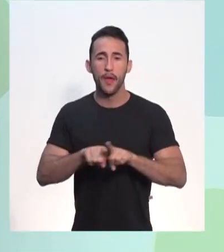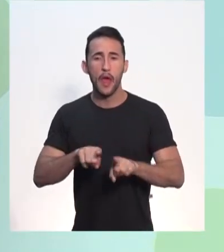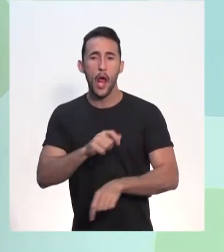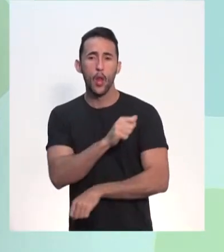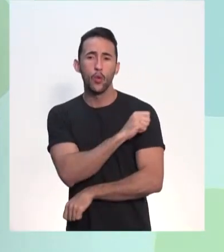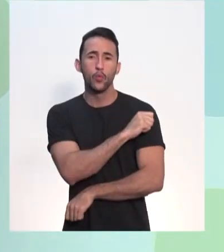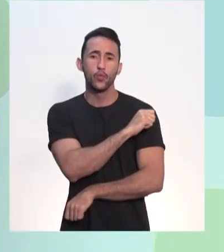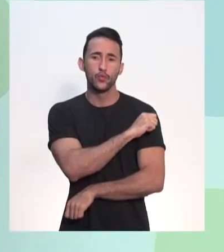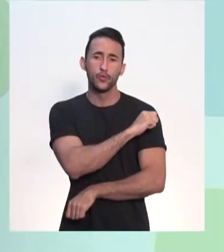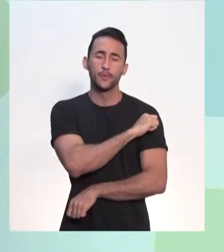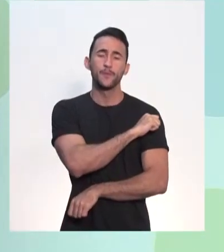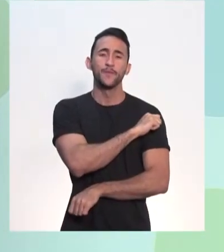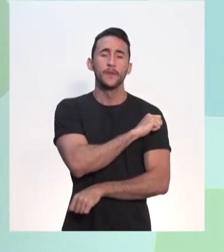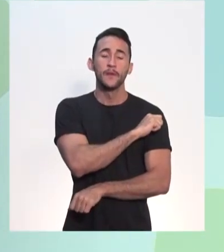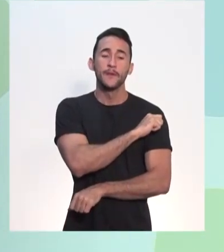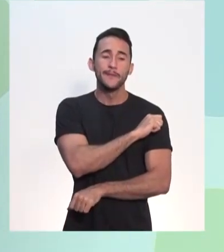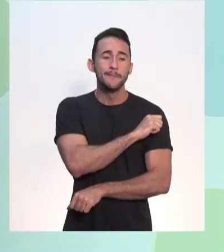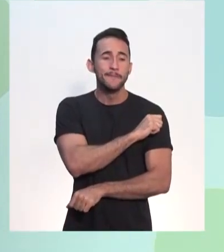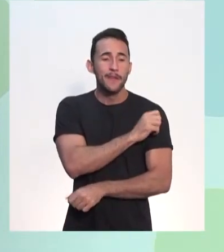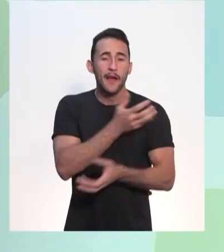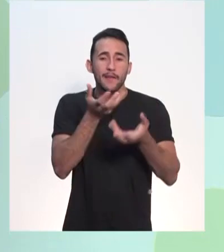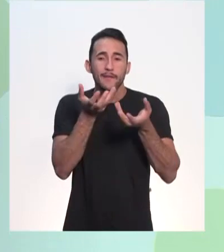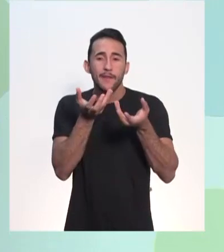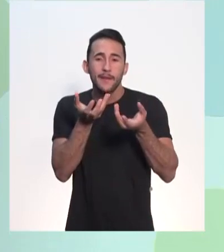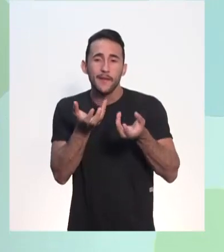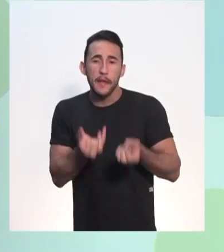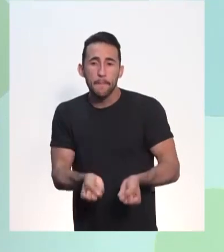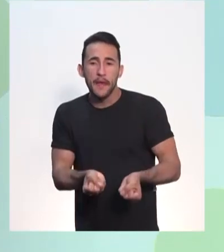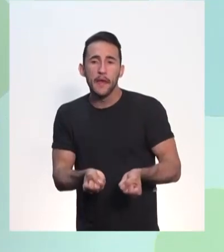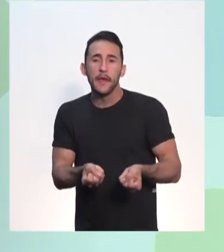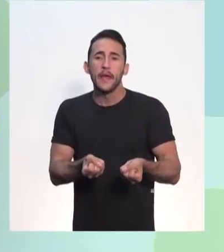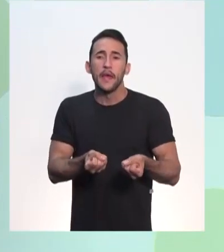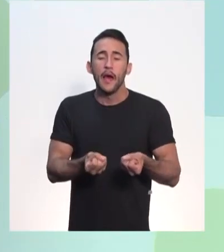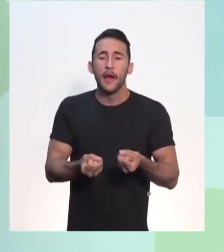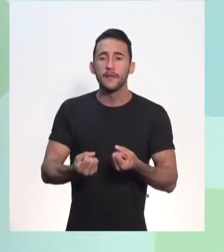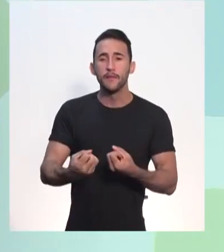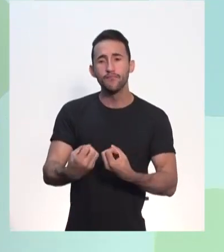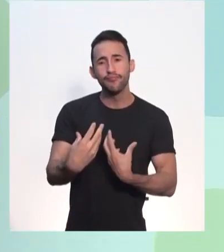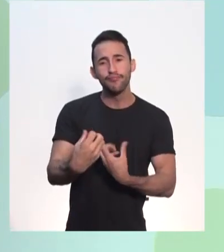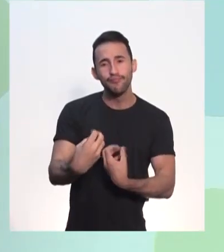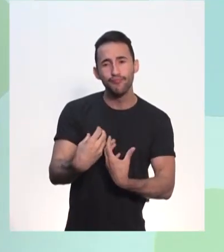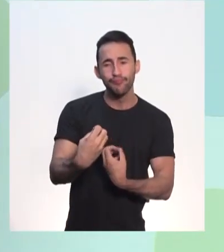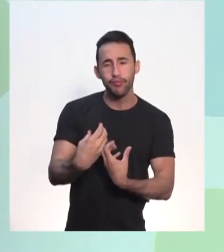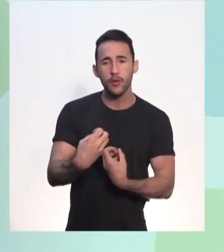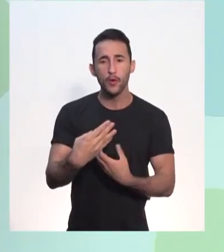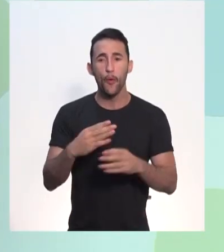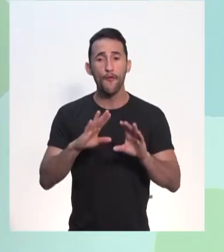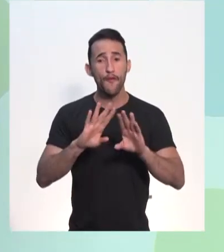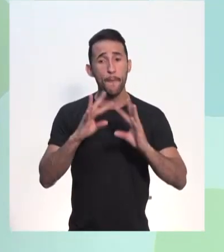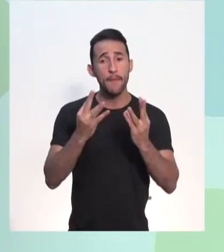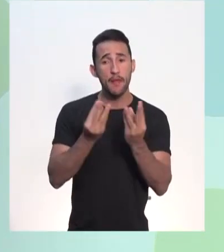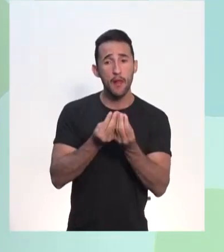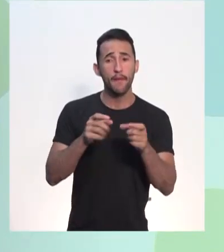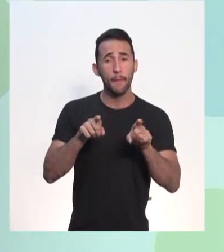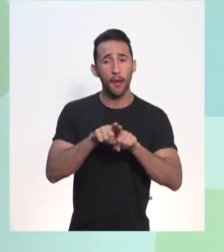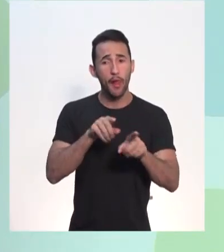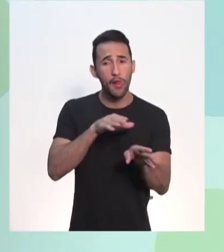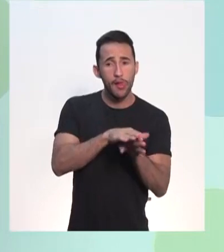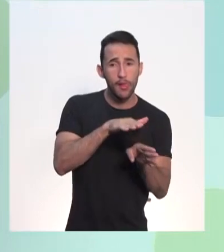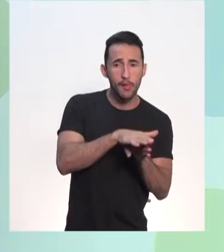ser atendidos de uma maneira qualificada, que a família possa ser orientada da melhor forma possível, para que esse